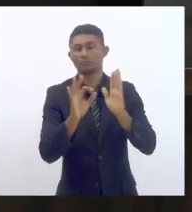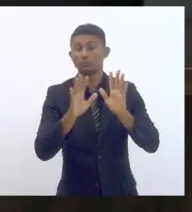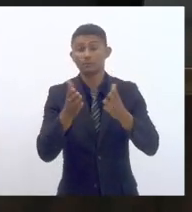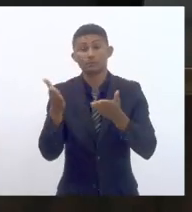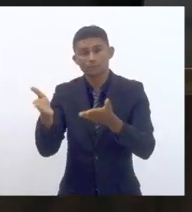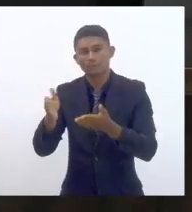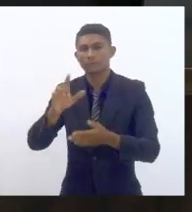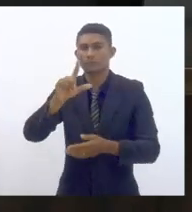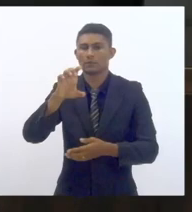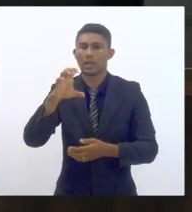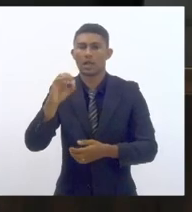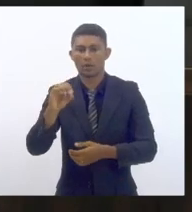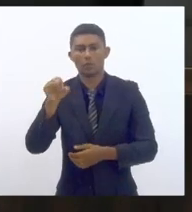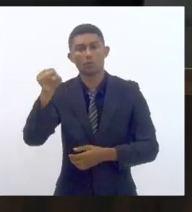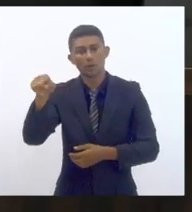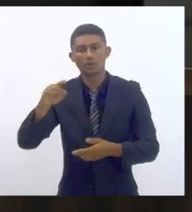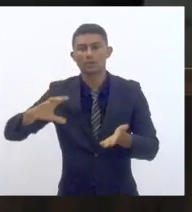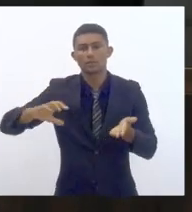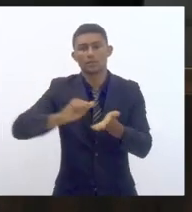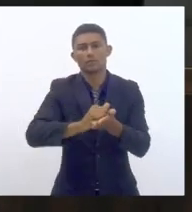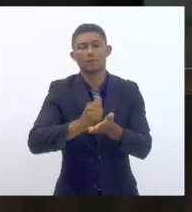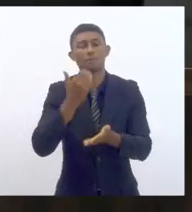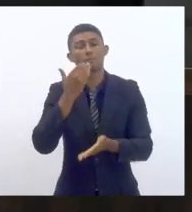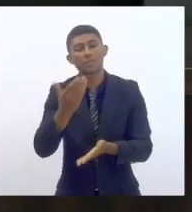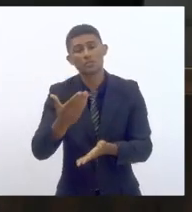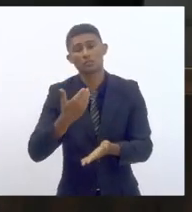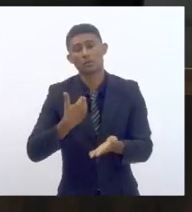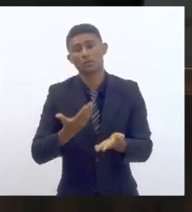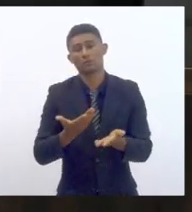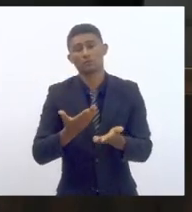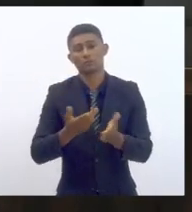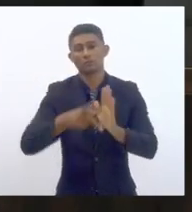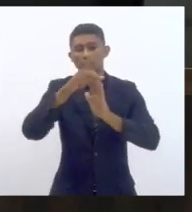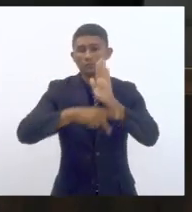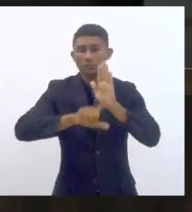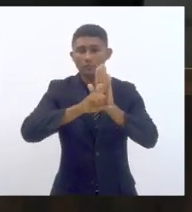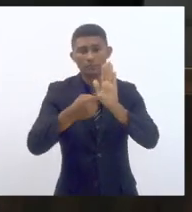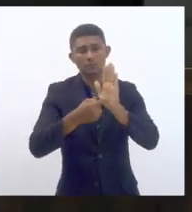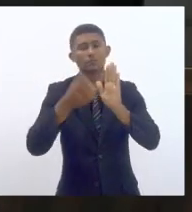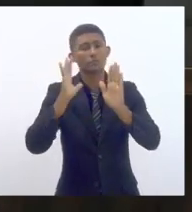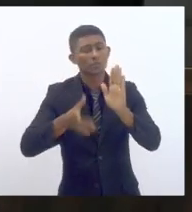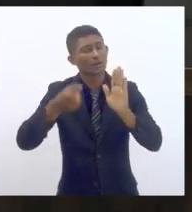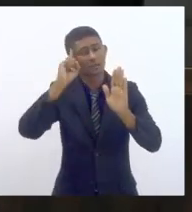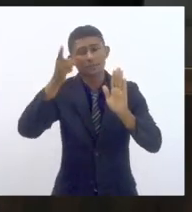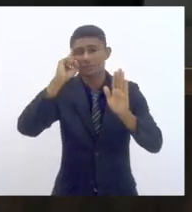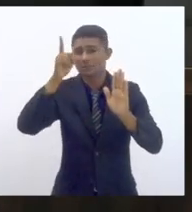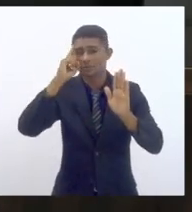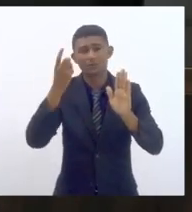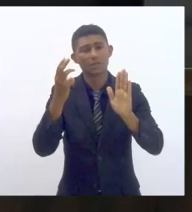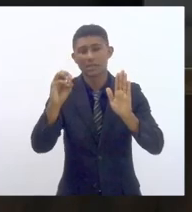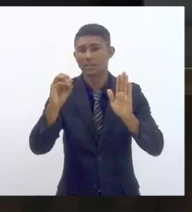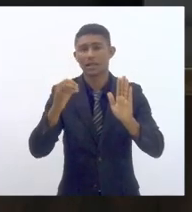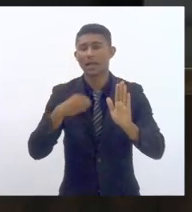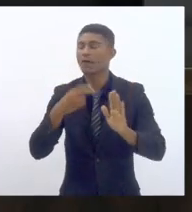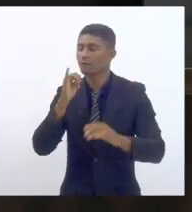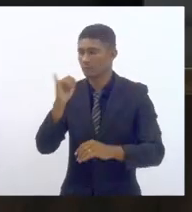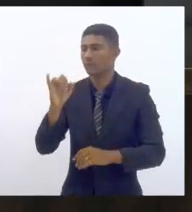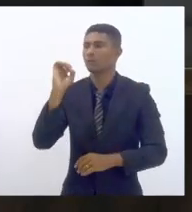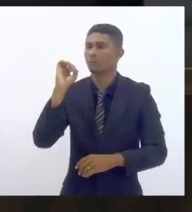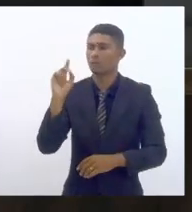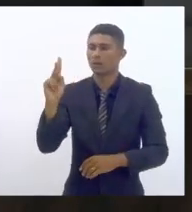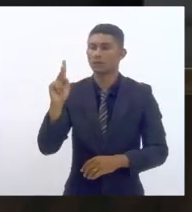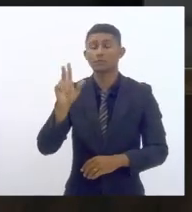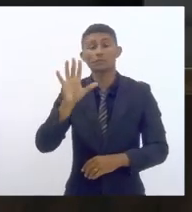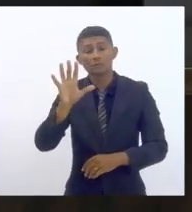Léo Vieira, está escrito, me pediu para eu trazer um projeto, já tem mais de 30 dias, eu dei ok. Só que